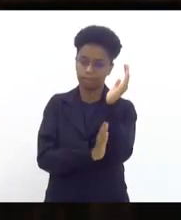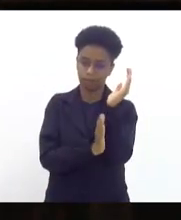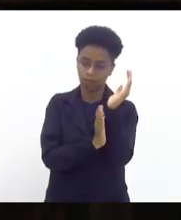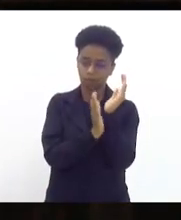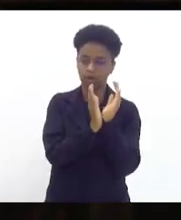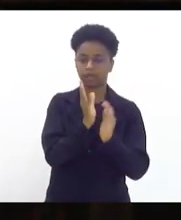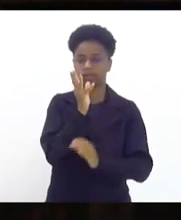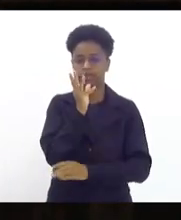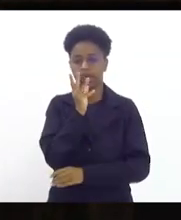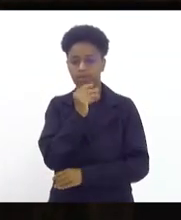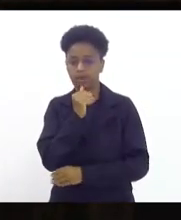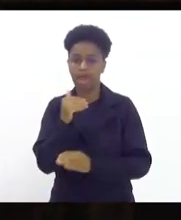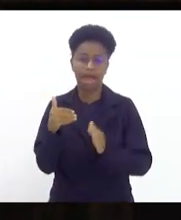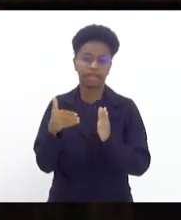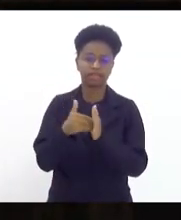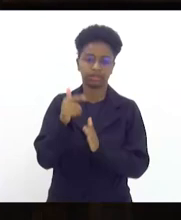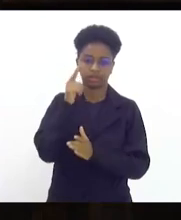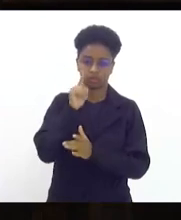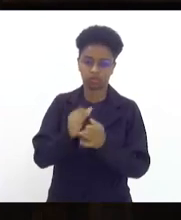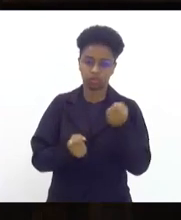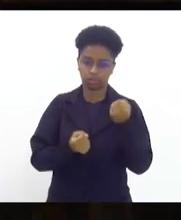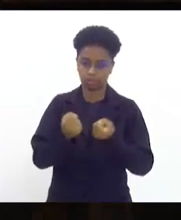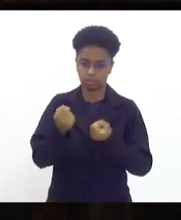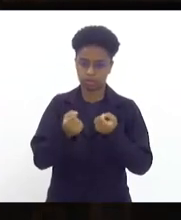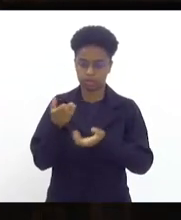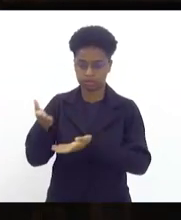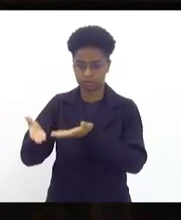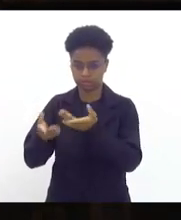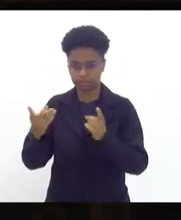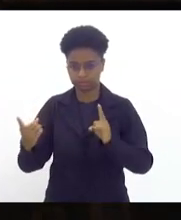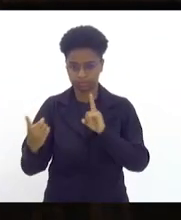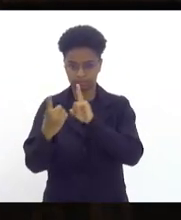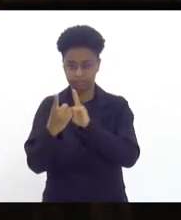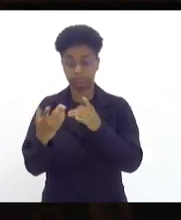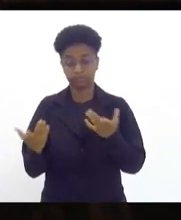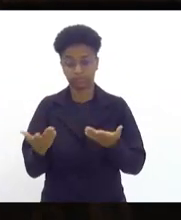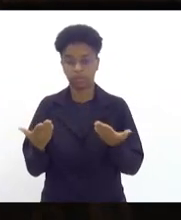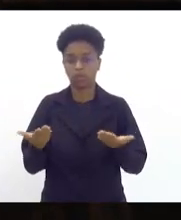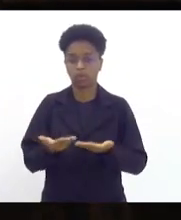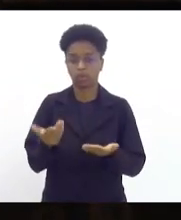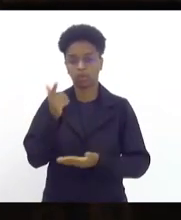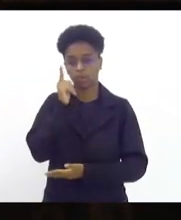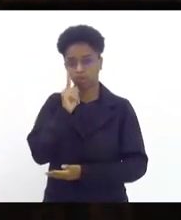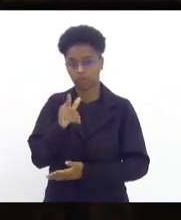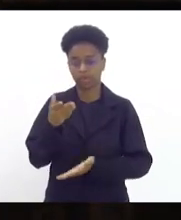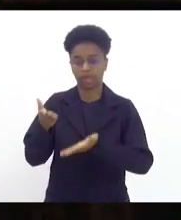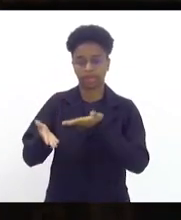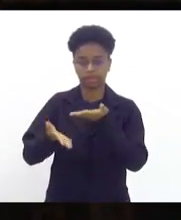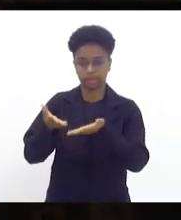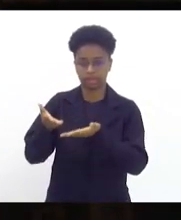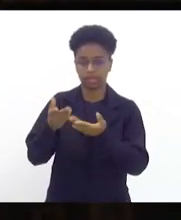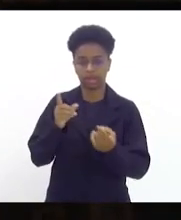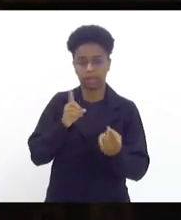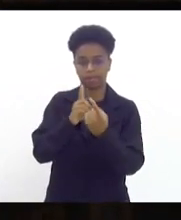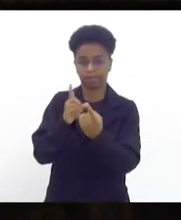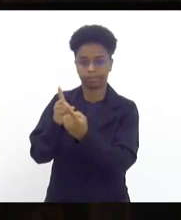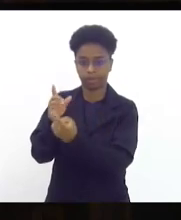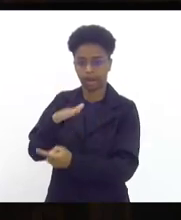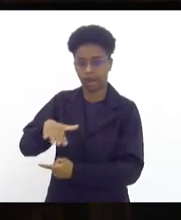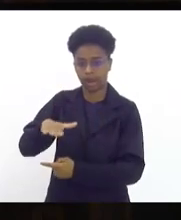até mandar uma viatura para atender então hoje a gente consegue atender sob demanda em áreas residenciais